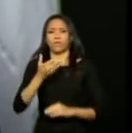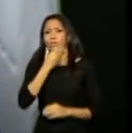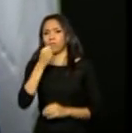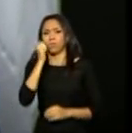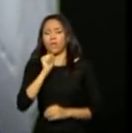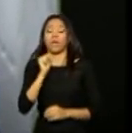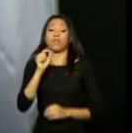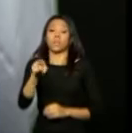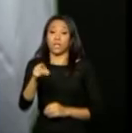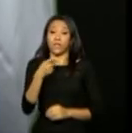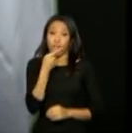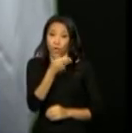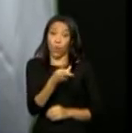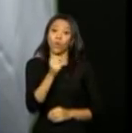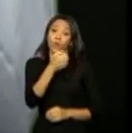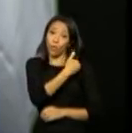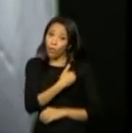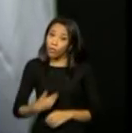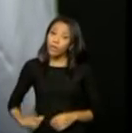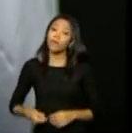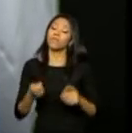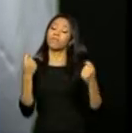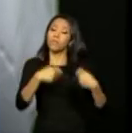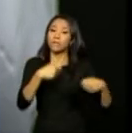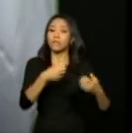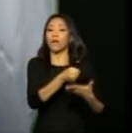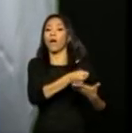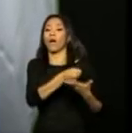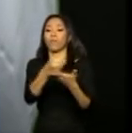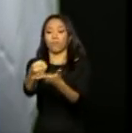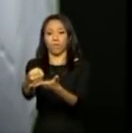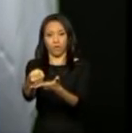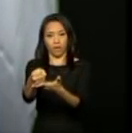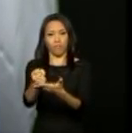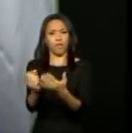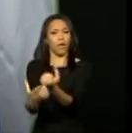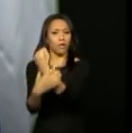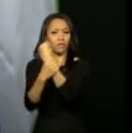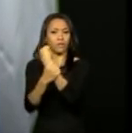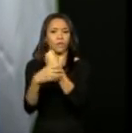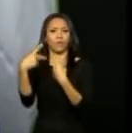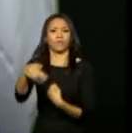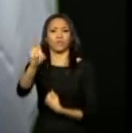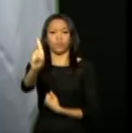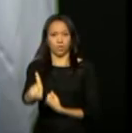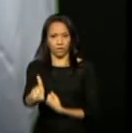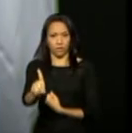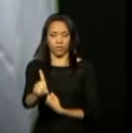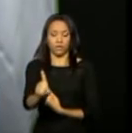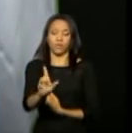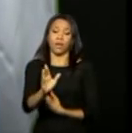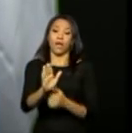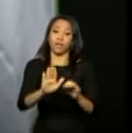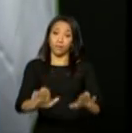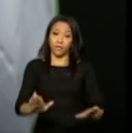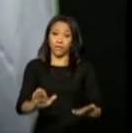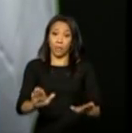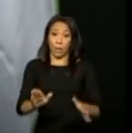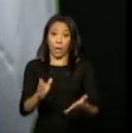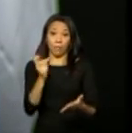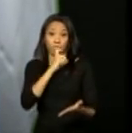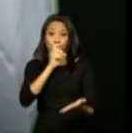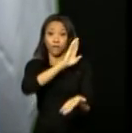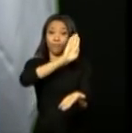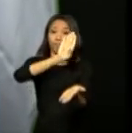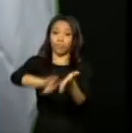pode e deve auxiliar os criadores na garantia dos seus direitos. Assim caiu um primeiro mito. O